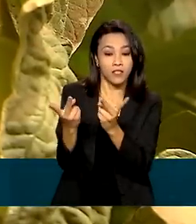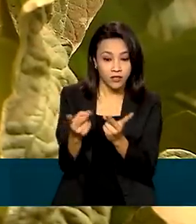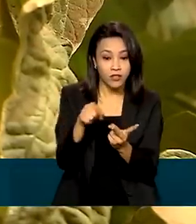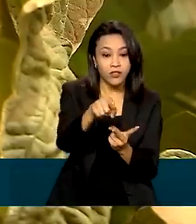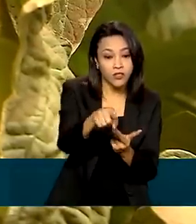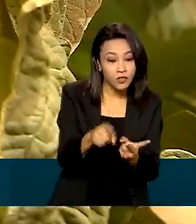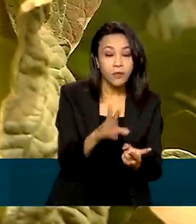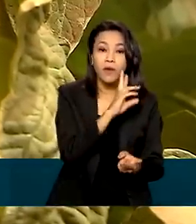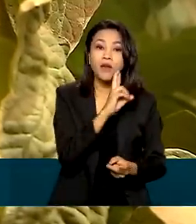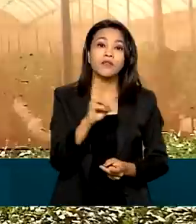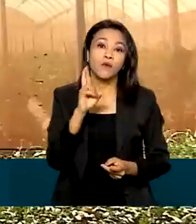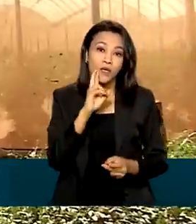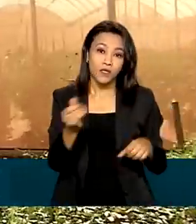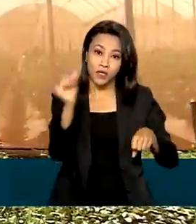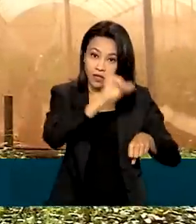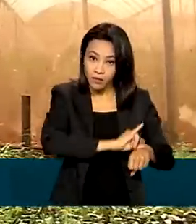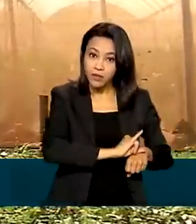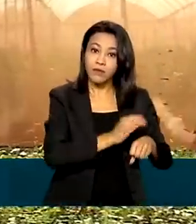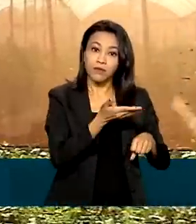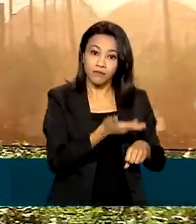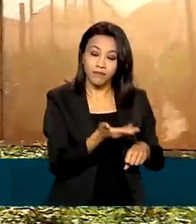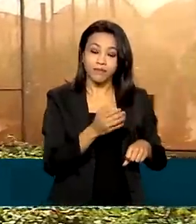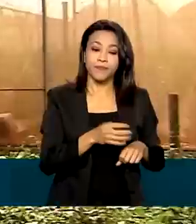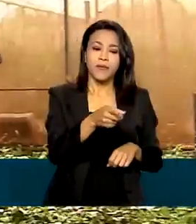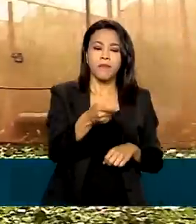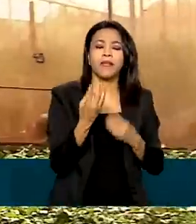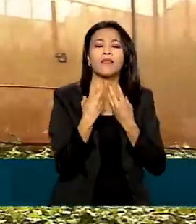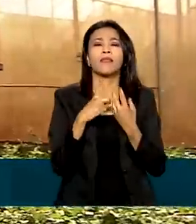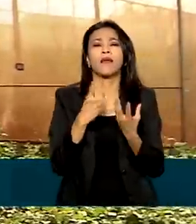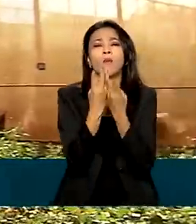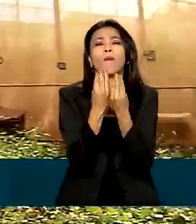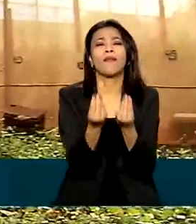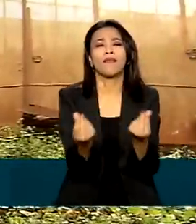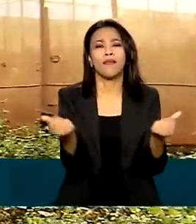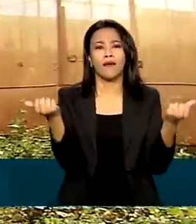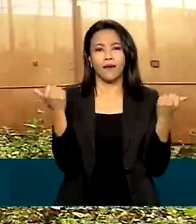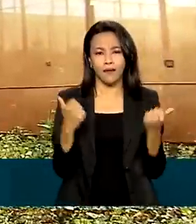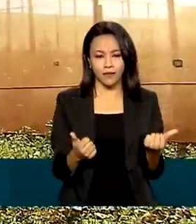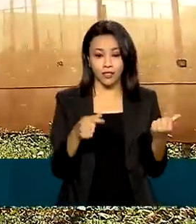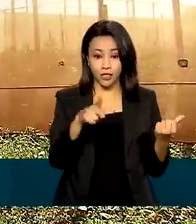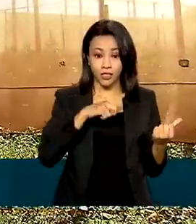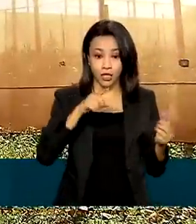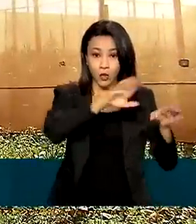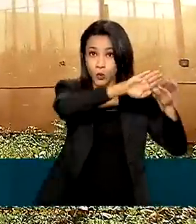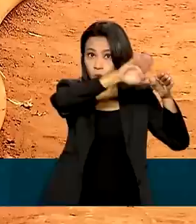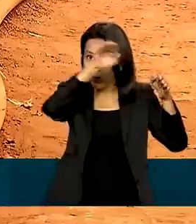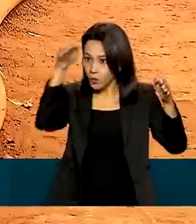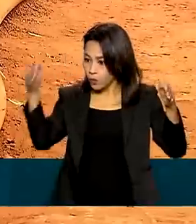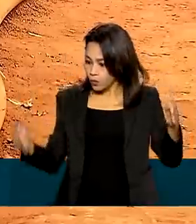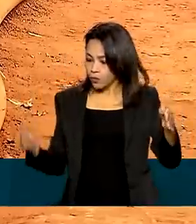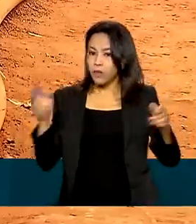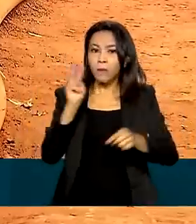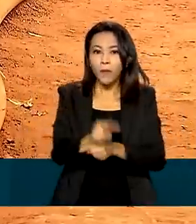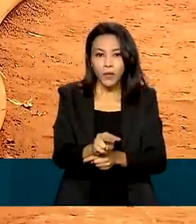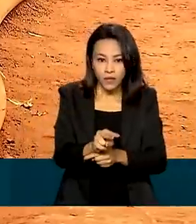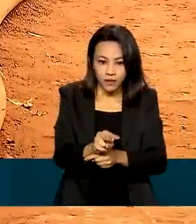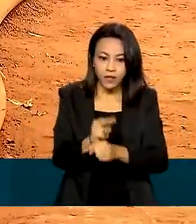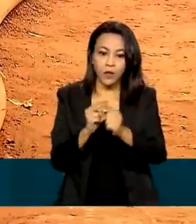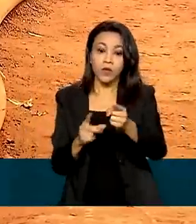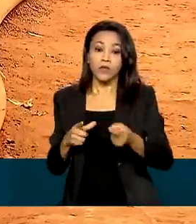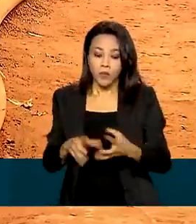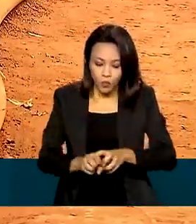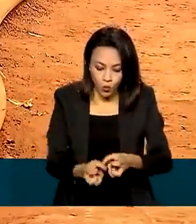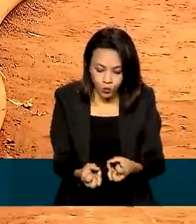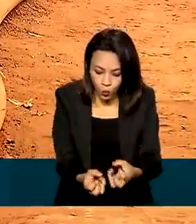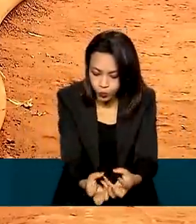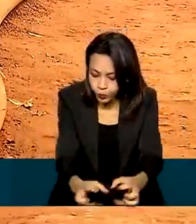de restaurantes na capital. Para que o fruto tenha qualidade, eles investem em estufas para proteção. Além da adubação